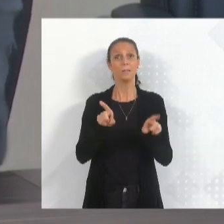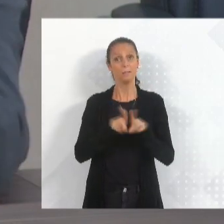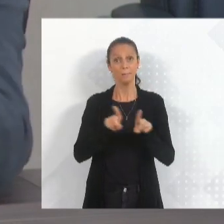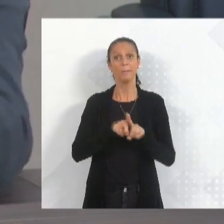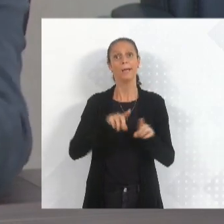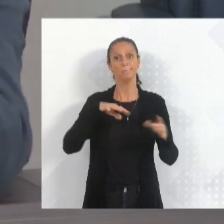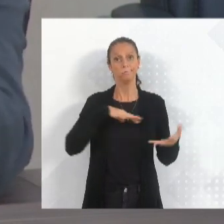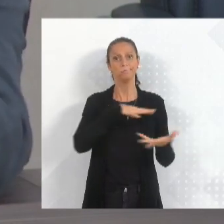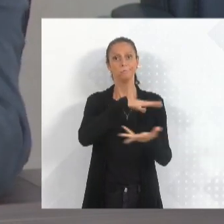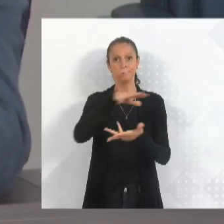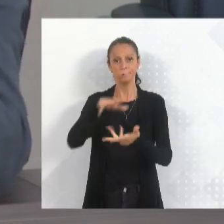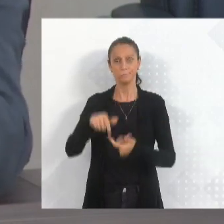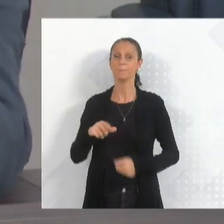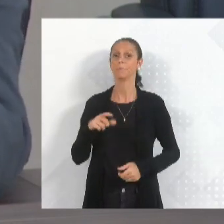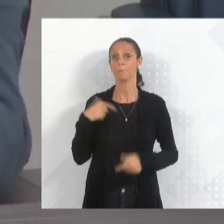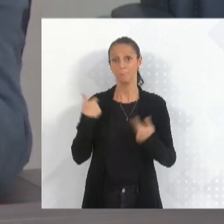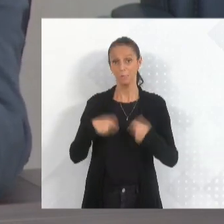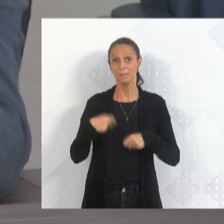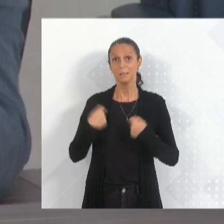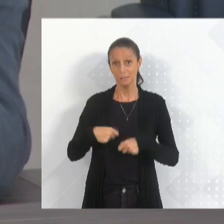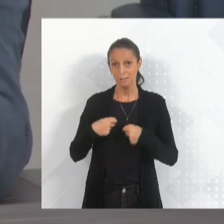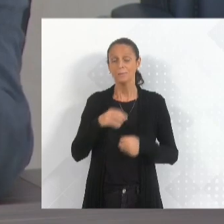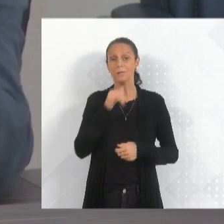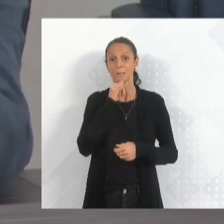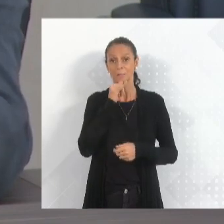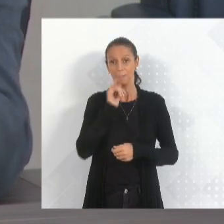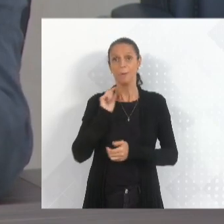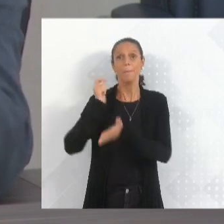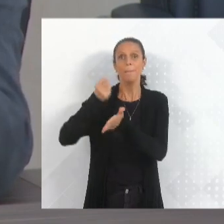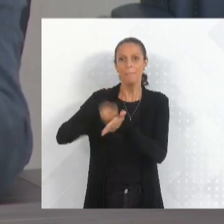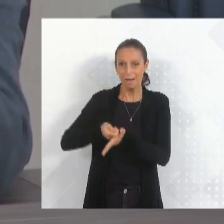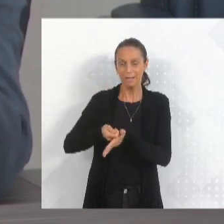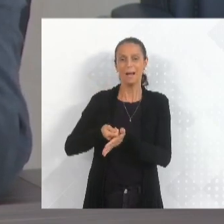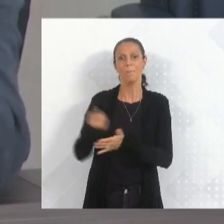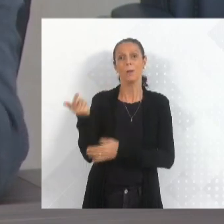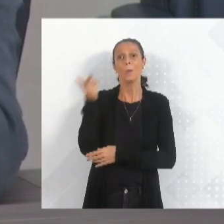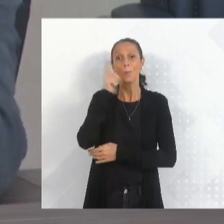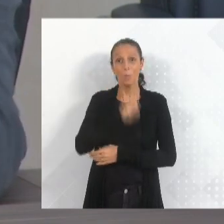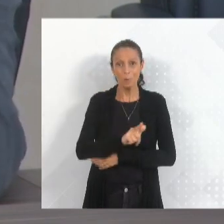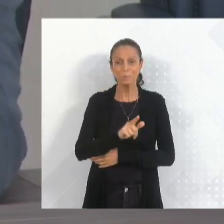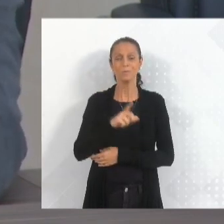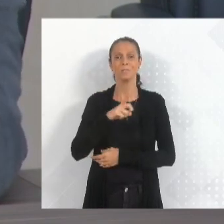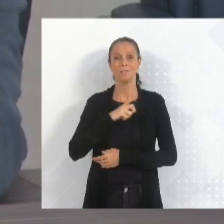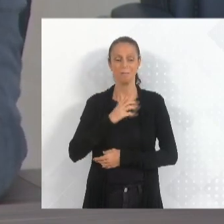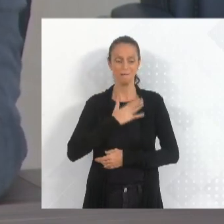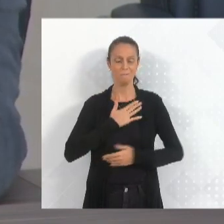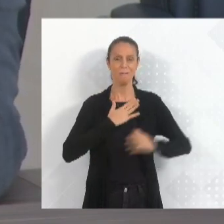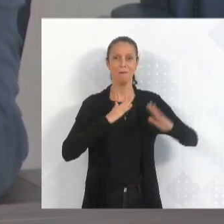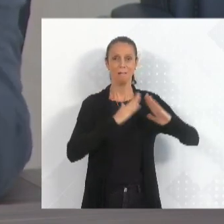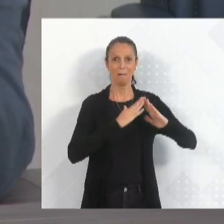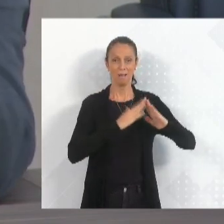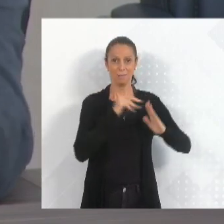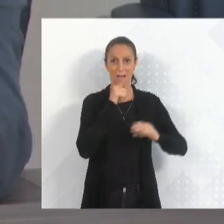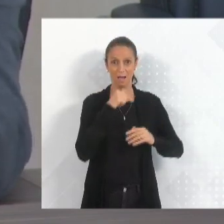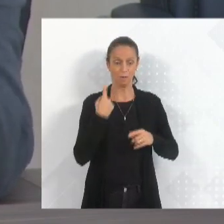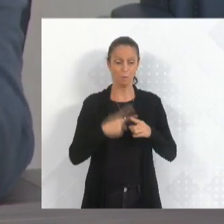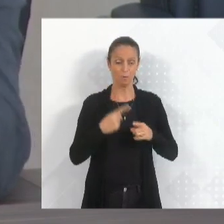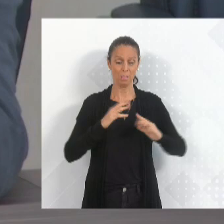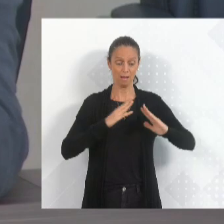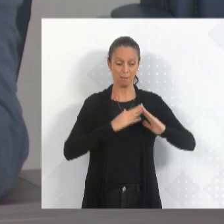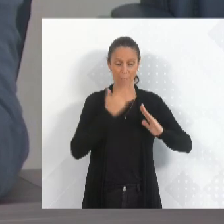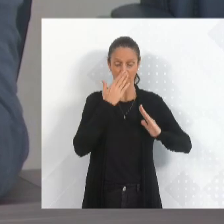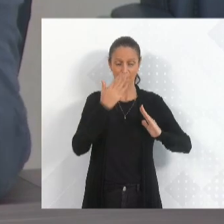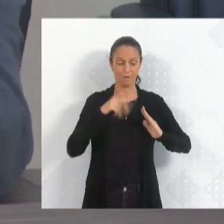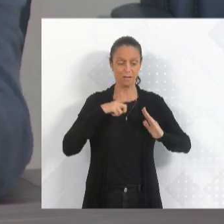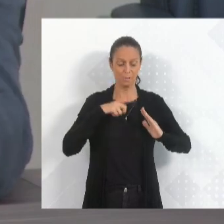internacionalmente, eu tenho um custo para poder implantar deixar a água disponível na frente da casa dele. A água vai através